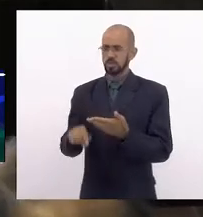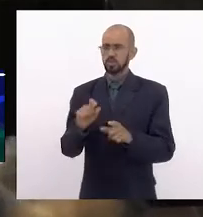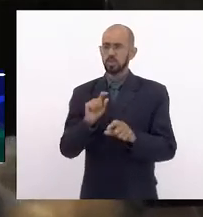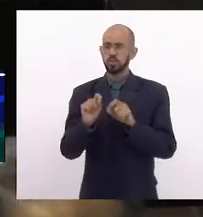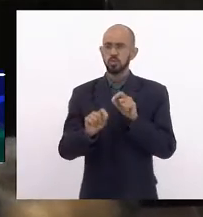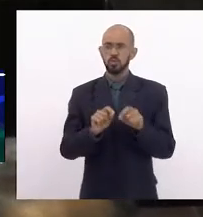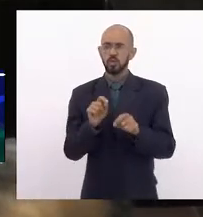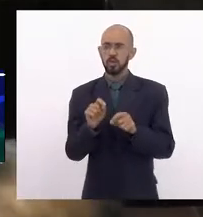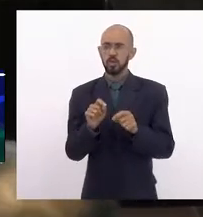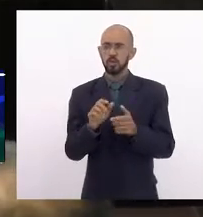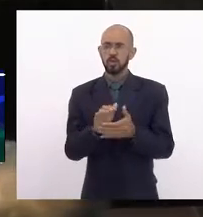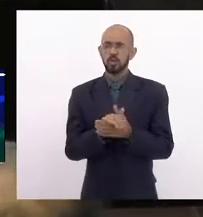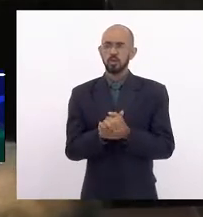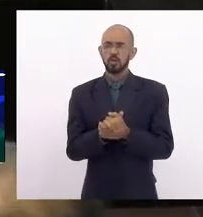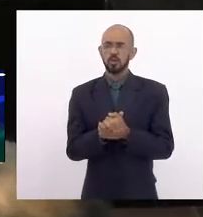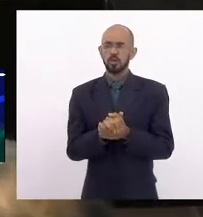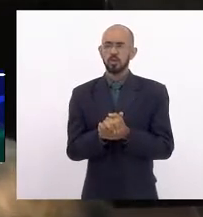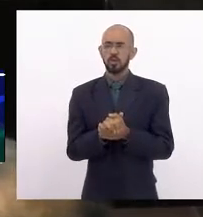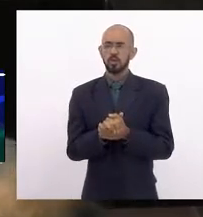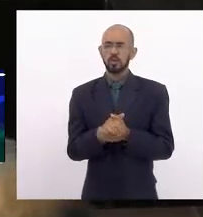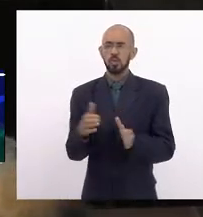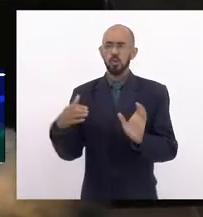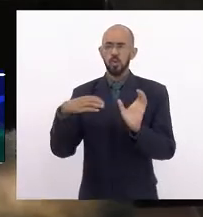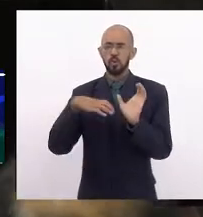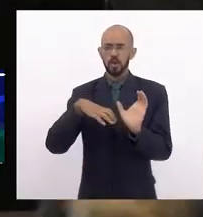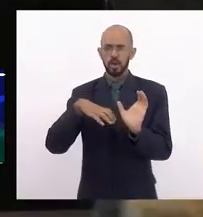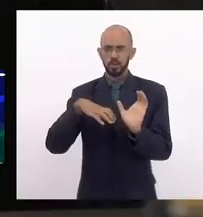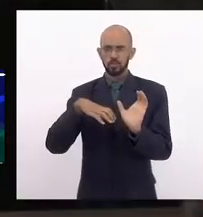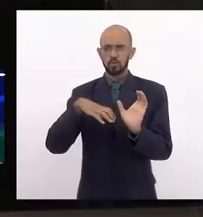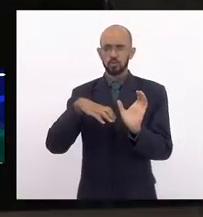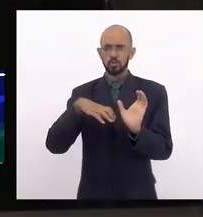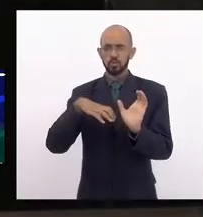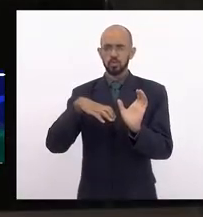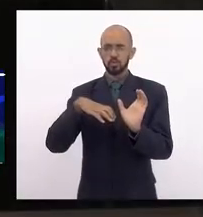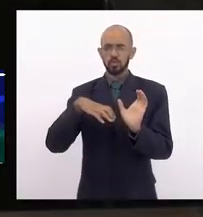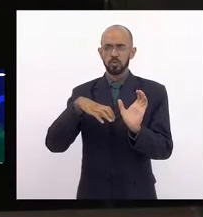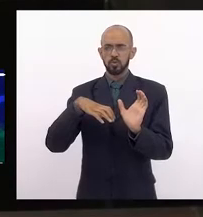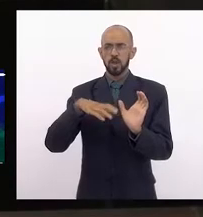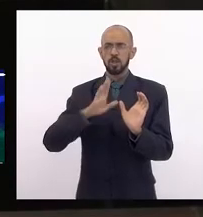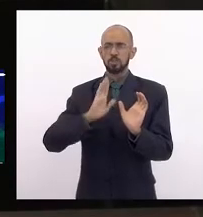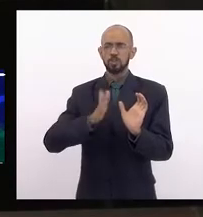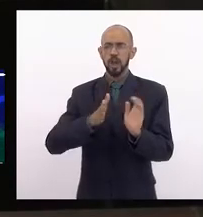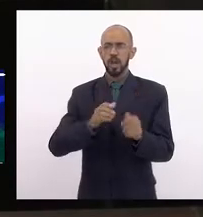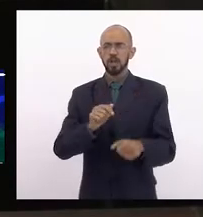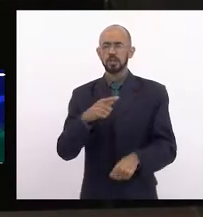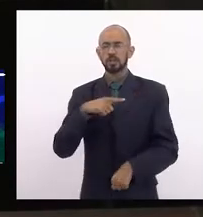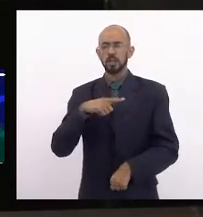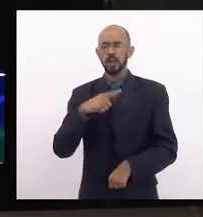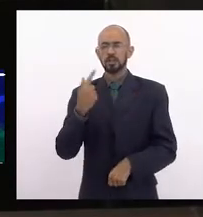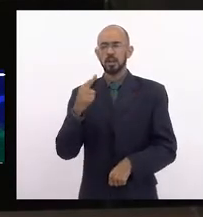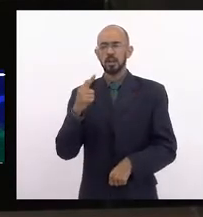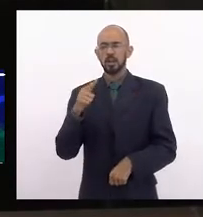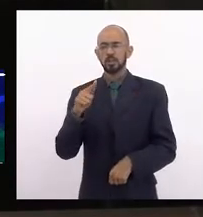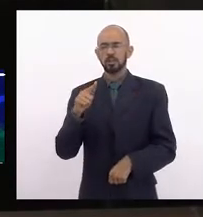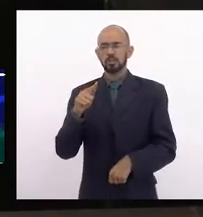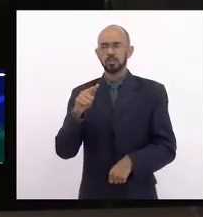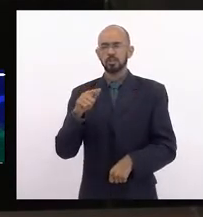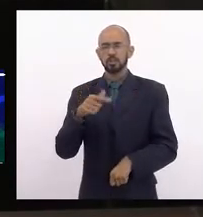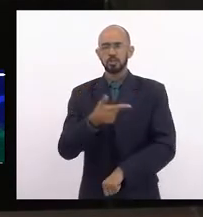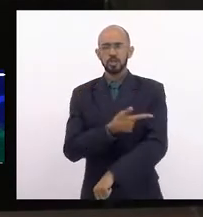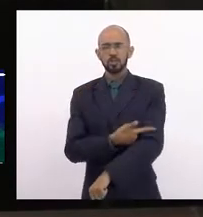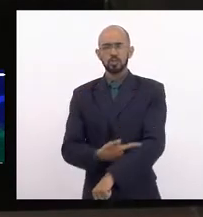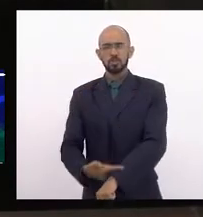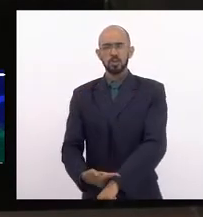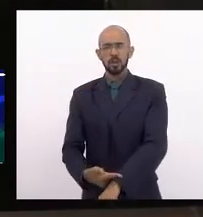o Congresso Nacional ele já garanti que seja disciplinado a